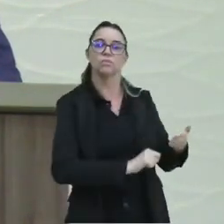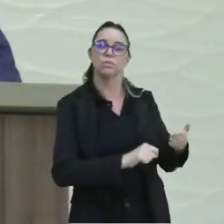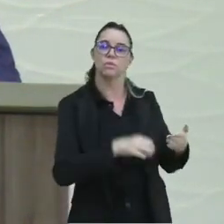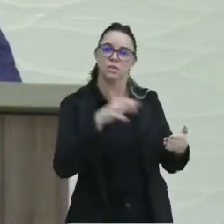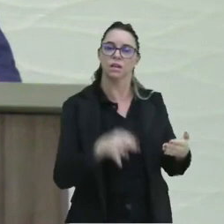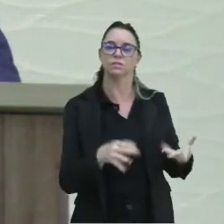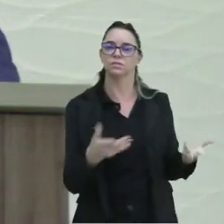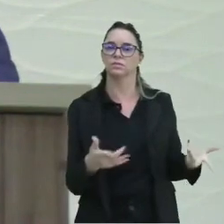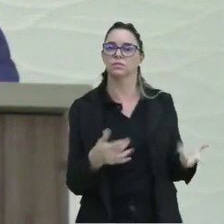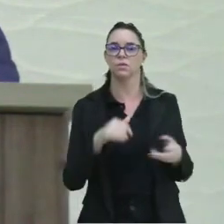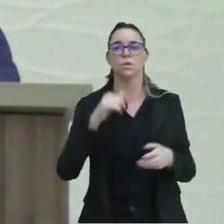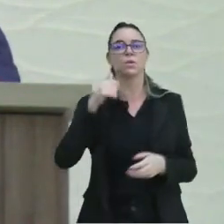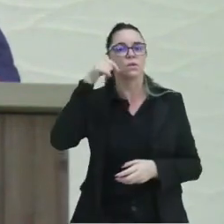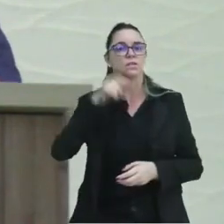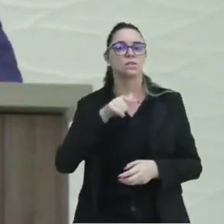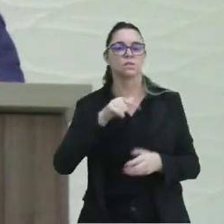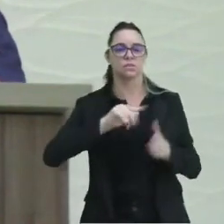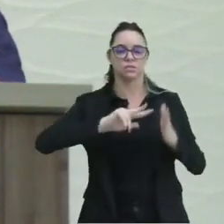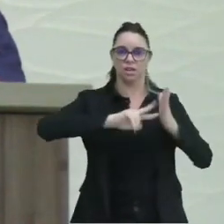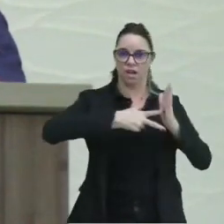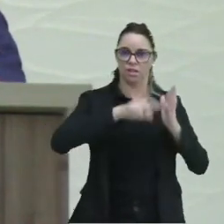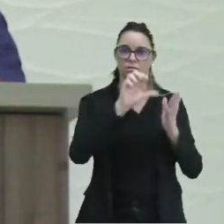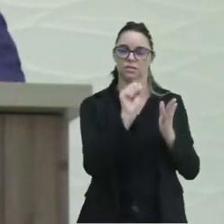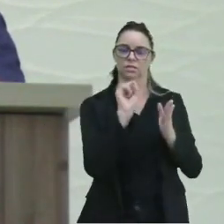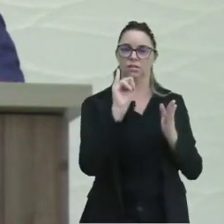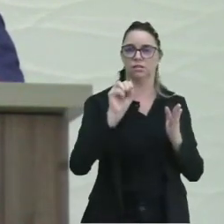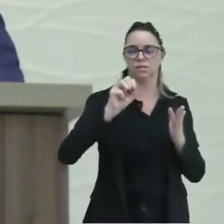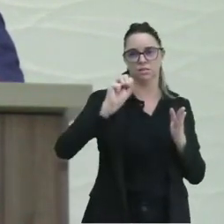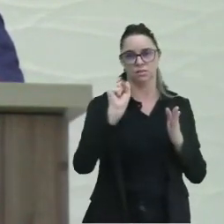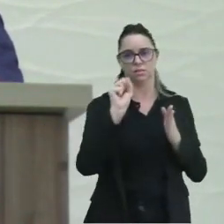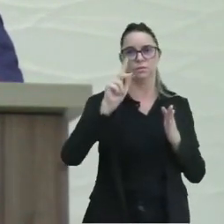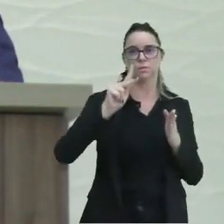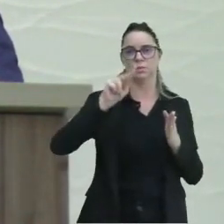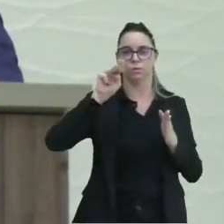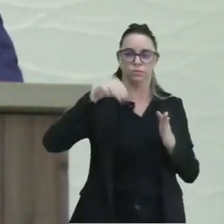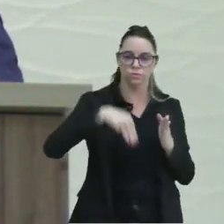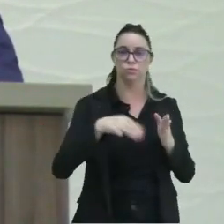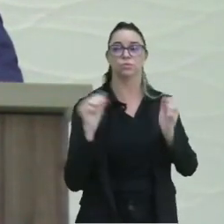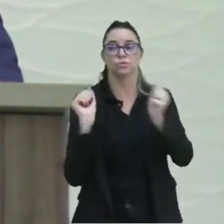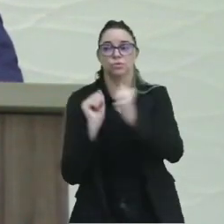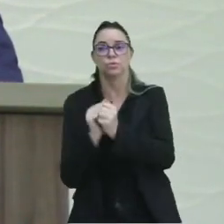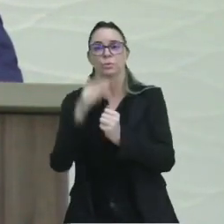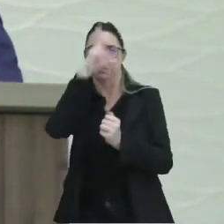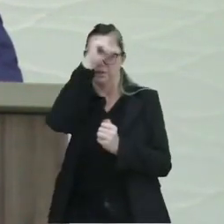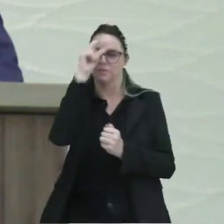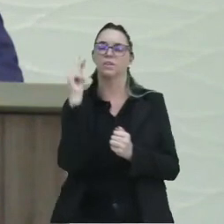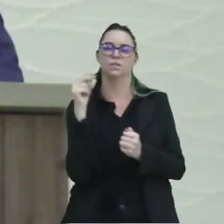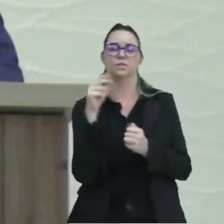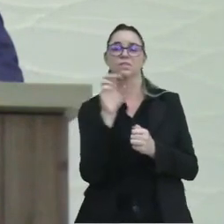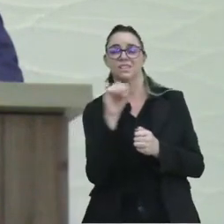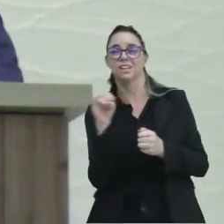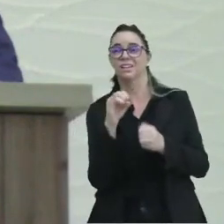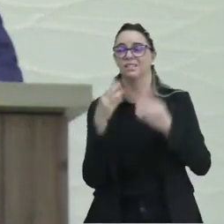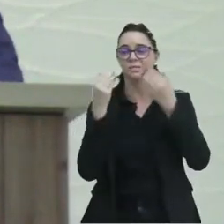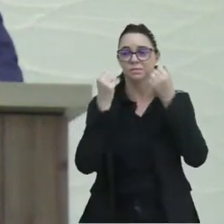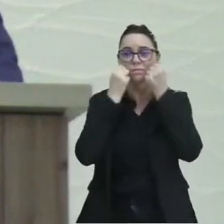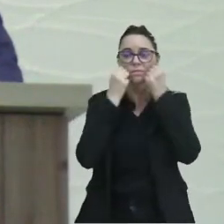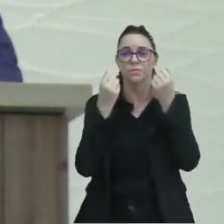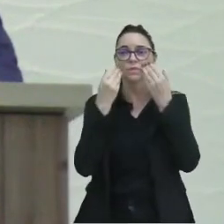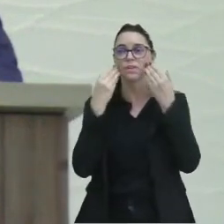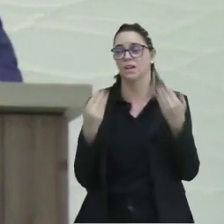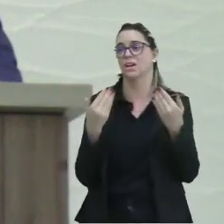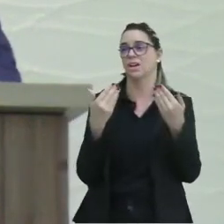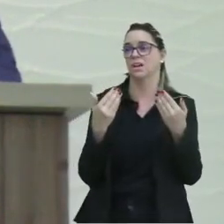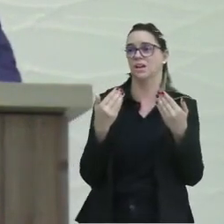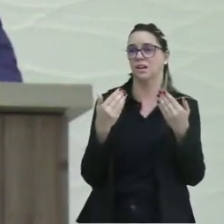né, do sindicato com a Secretaria de Educação, juntamente com o prefeito. Se a audiência pública ocorrer, desejo muito boa sorte, que de fato,